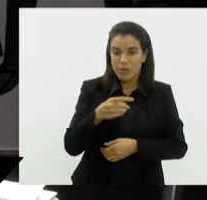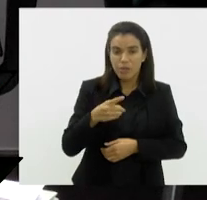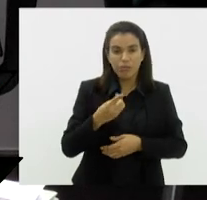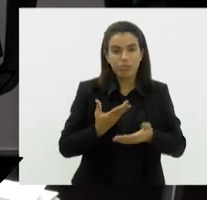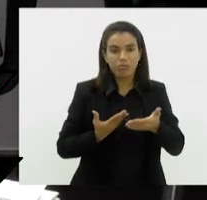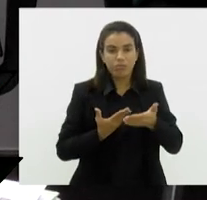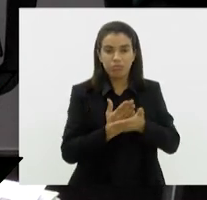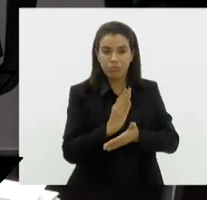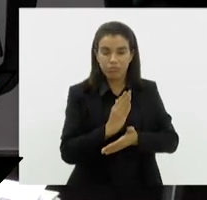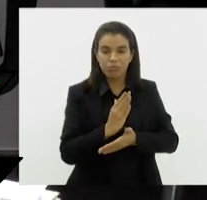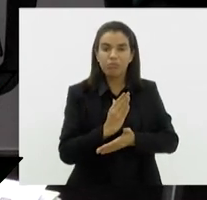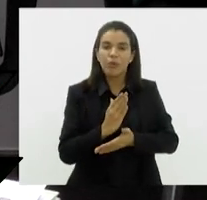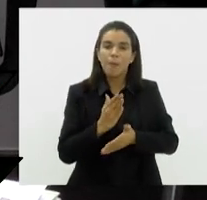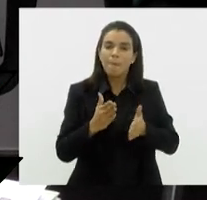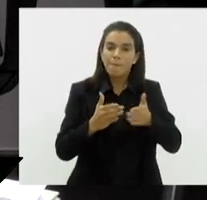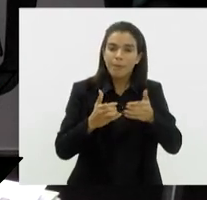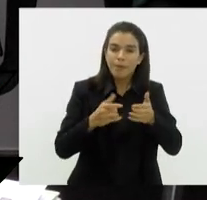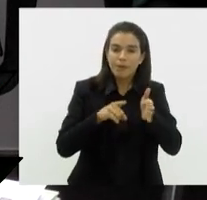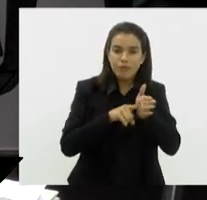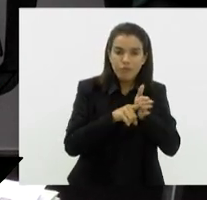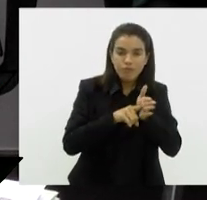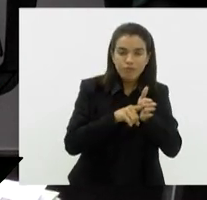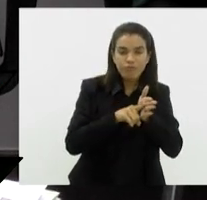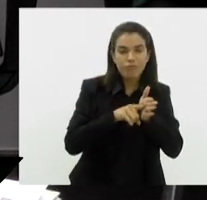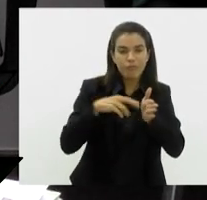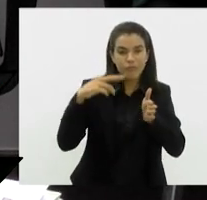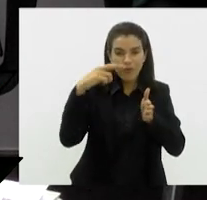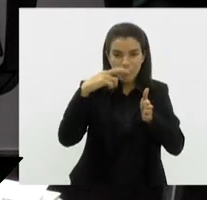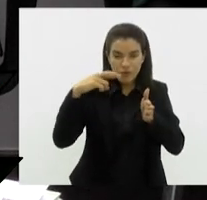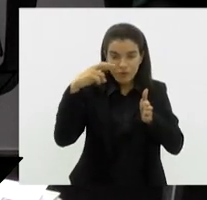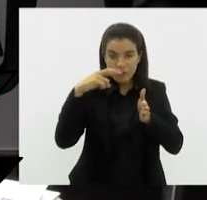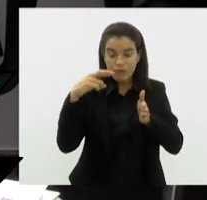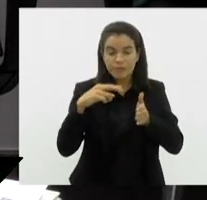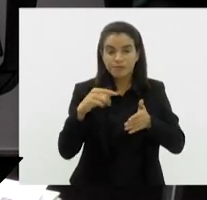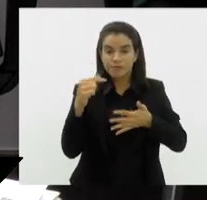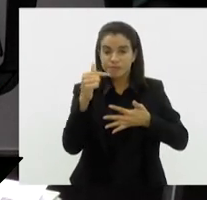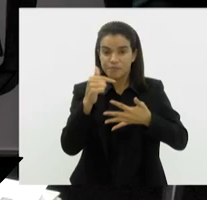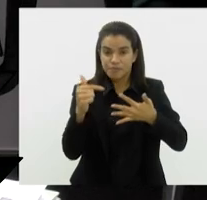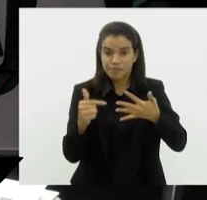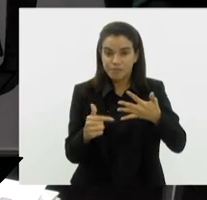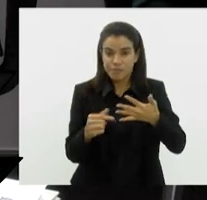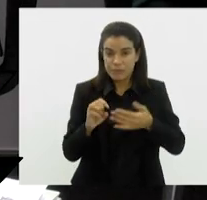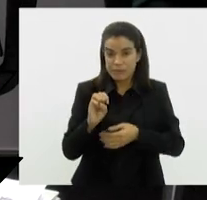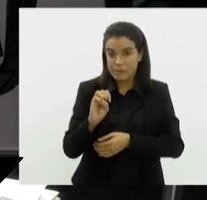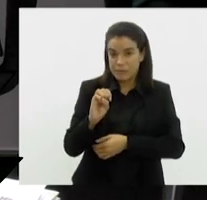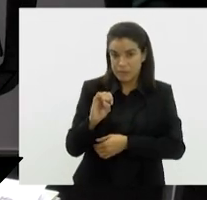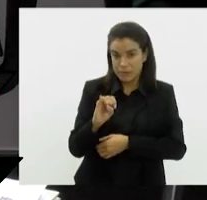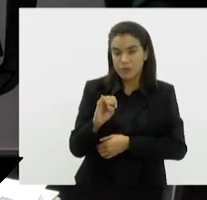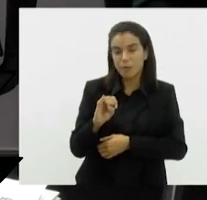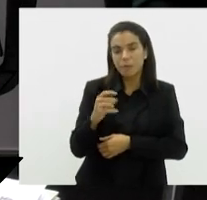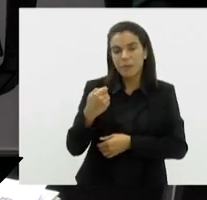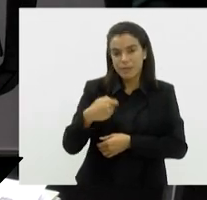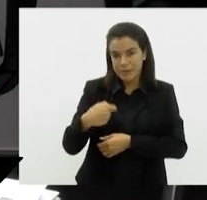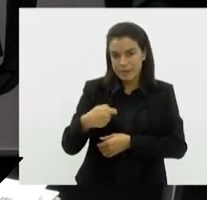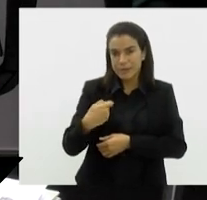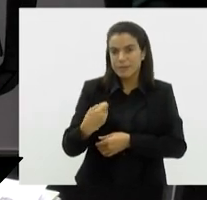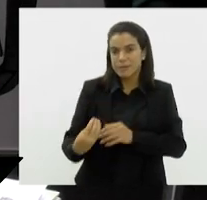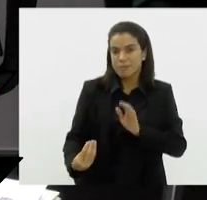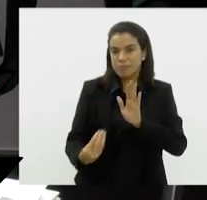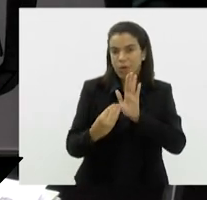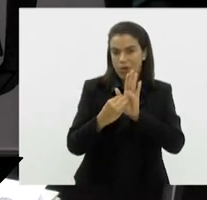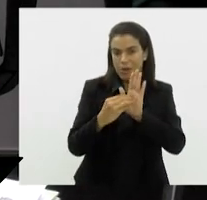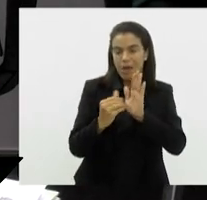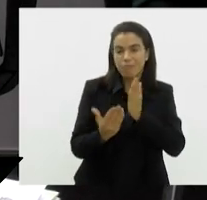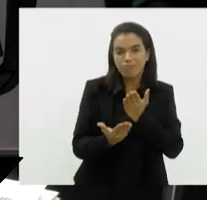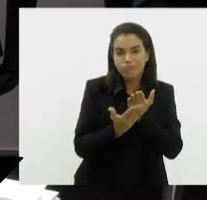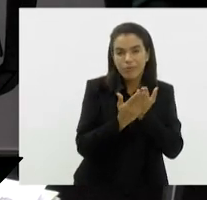de investigação, auditoria, etc. Então, se o senhor fizer, o senhor tem que botar essa ata, o senhor pode submeter